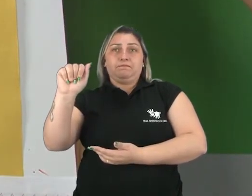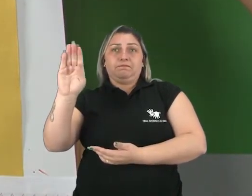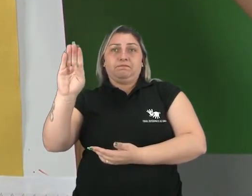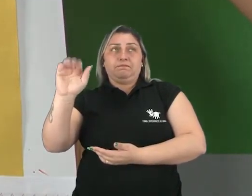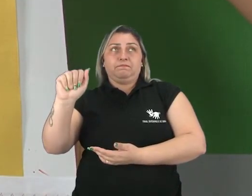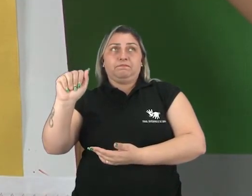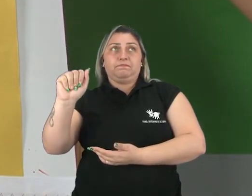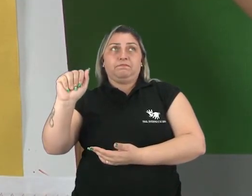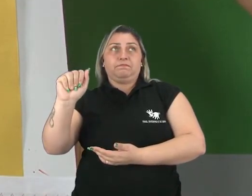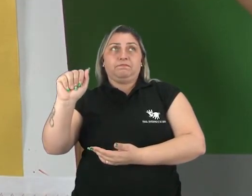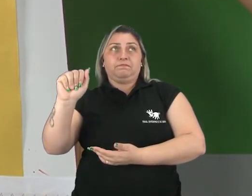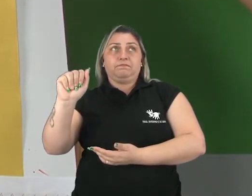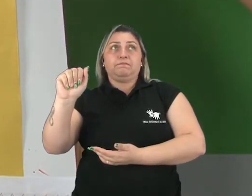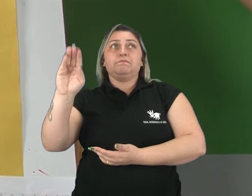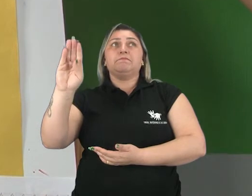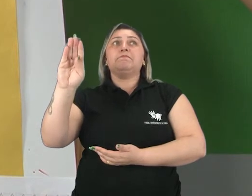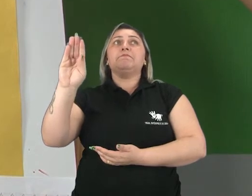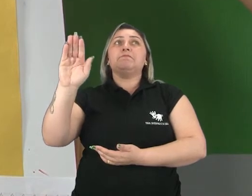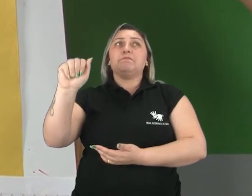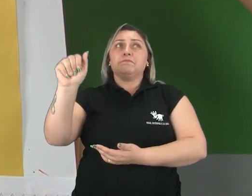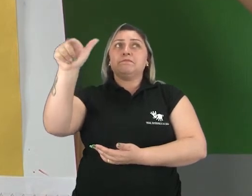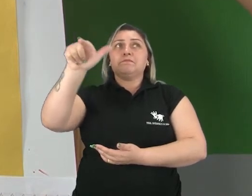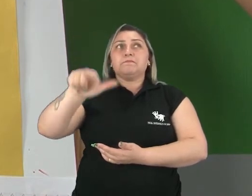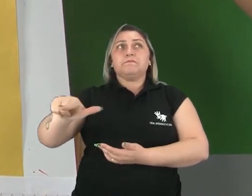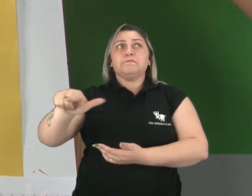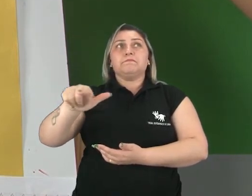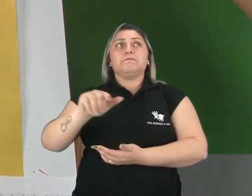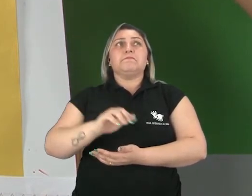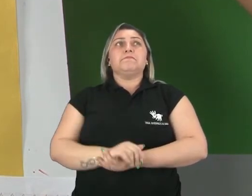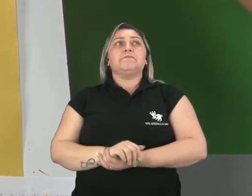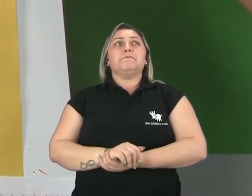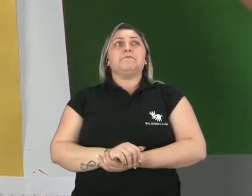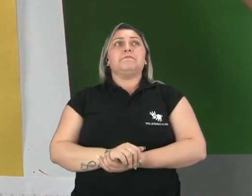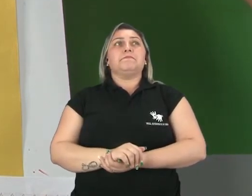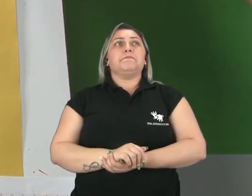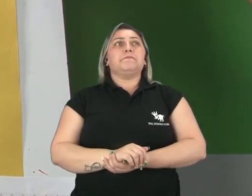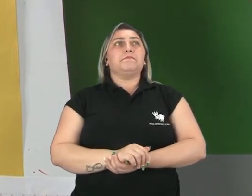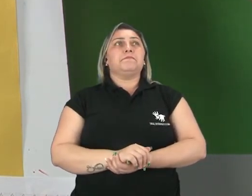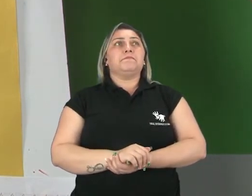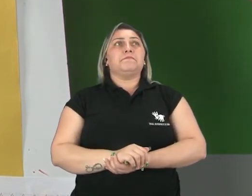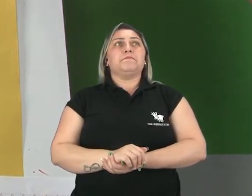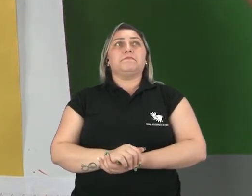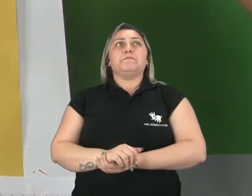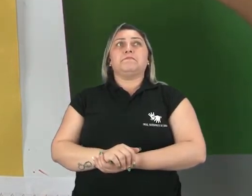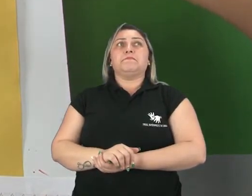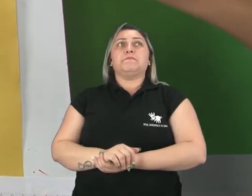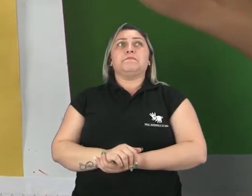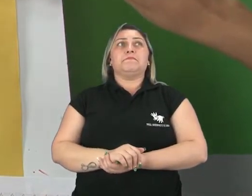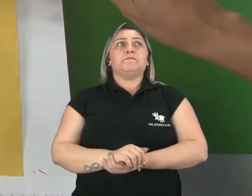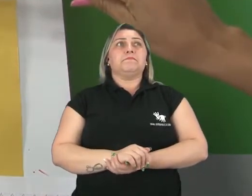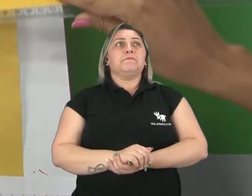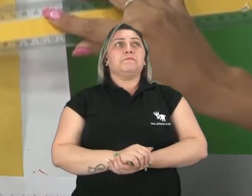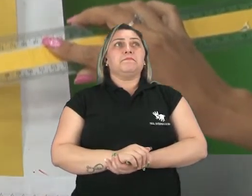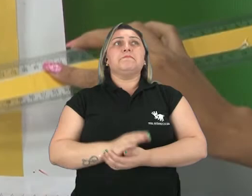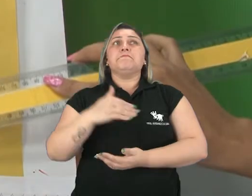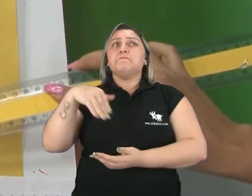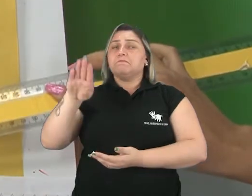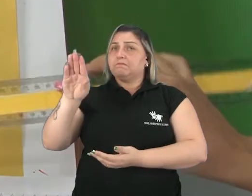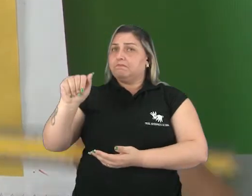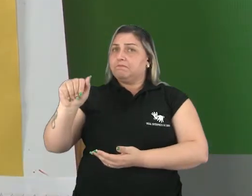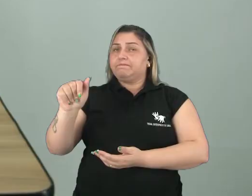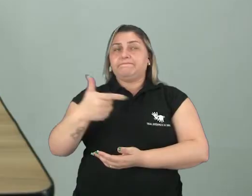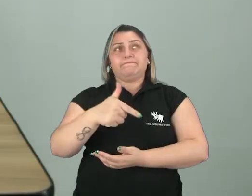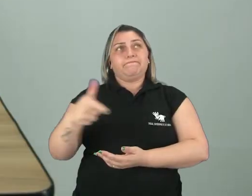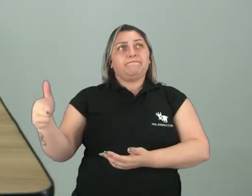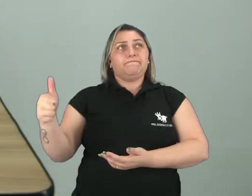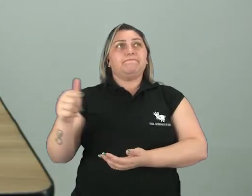aqui temos aqui novamente BA as duas será que temos mais um